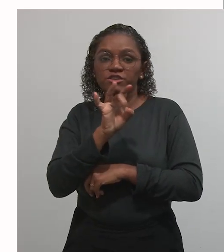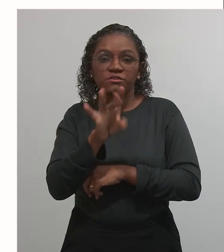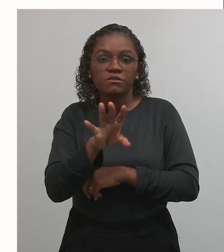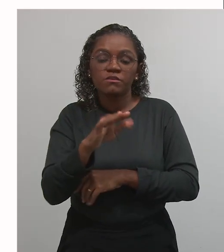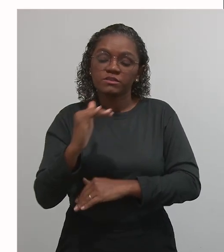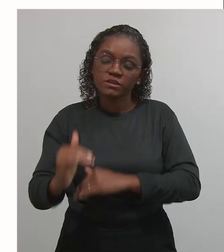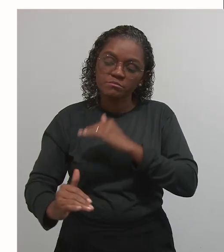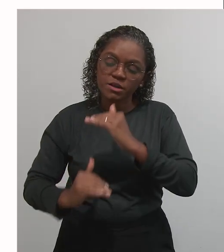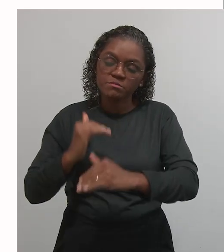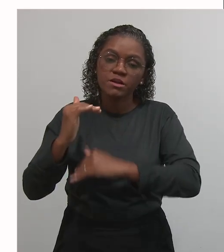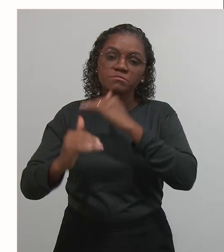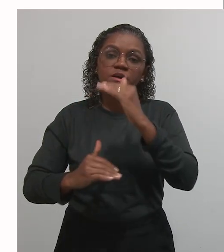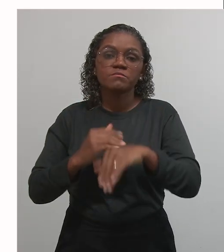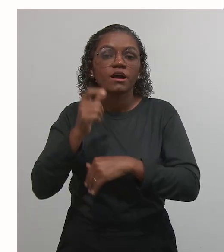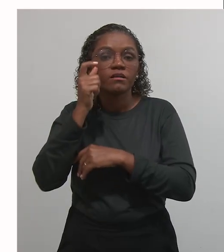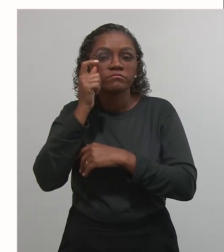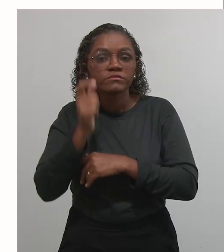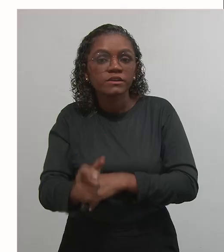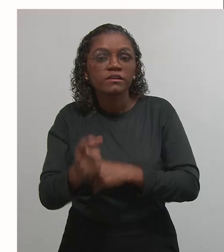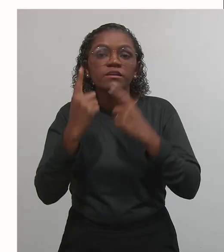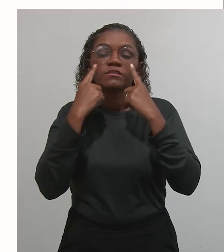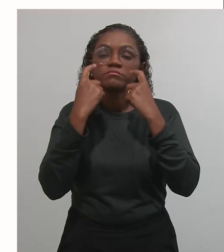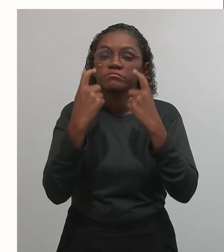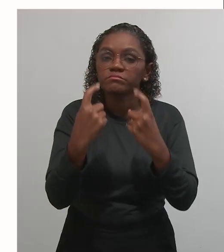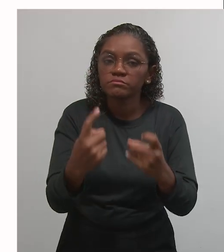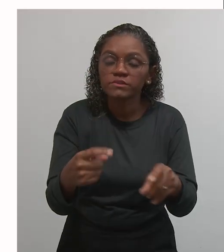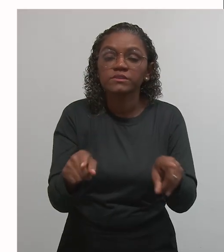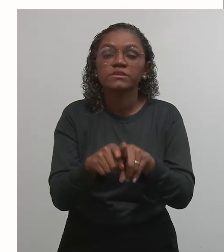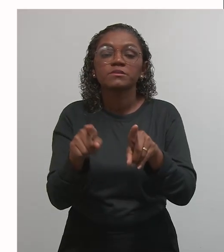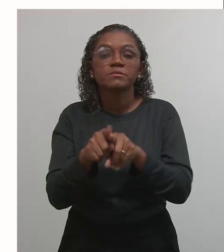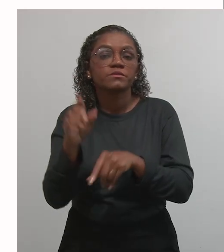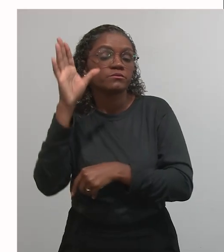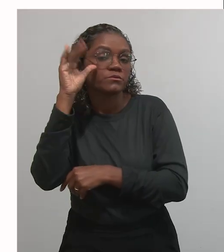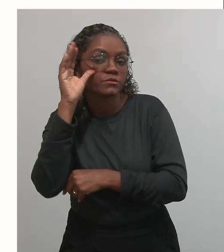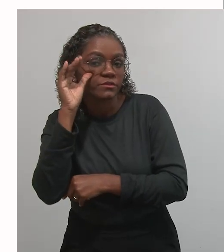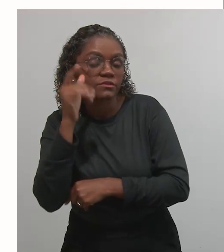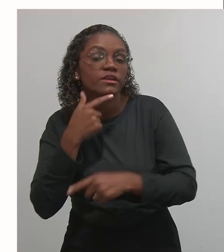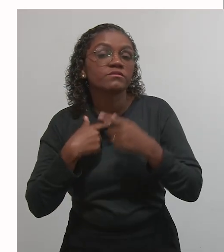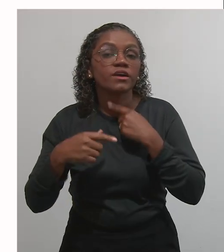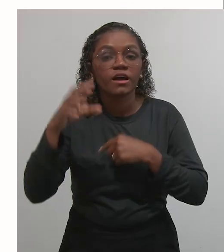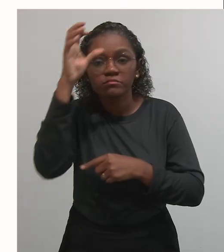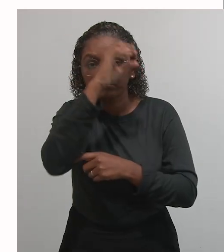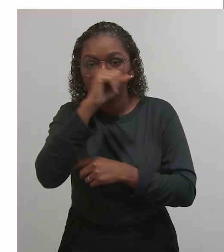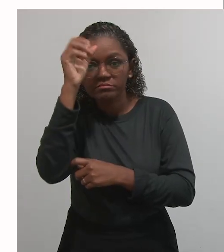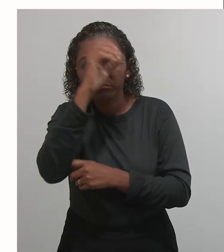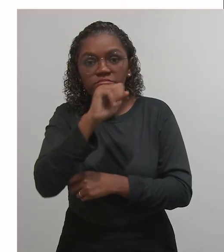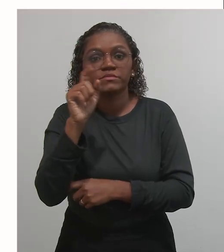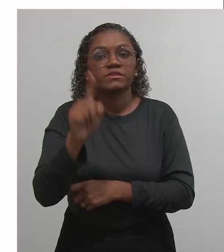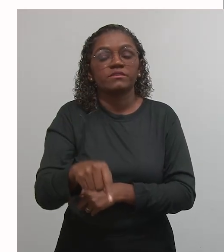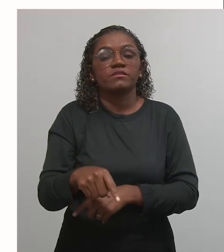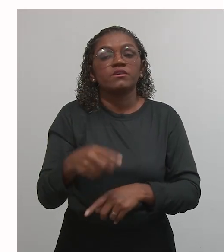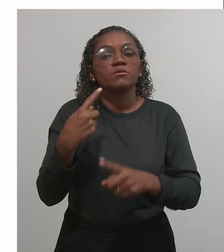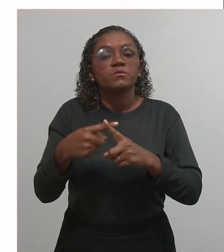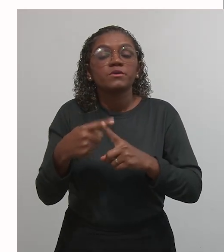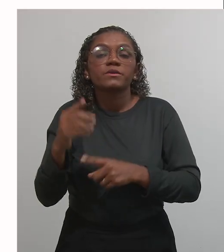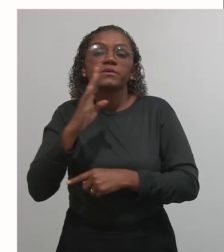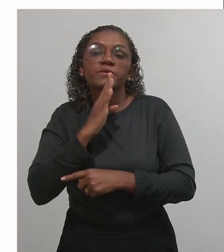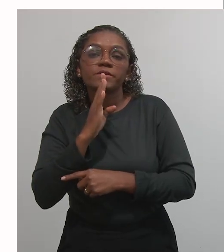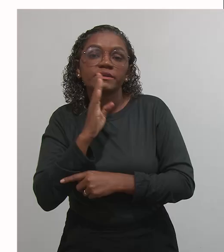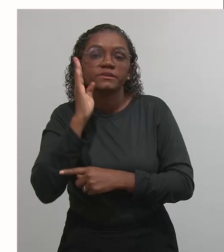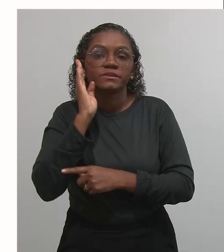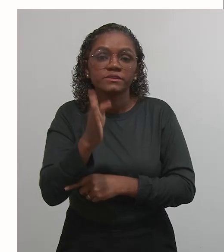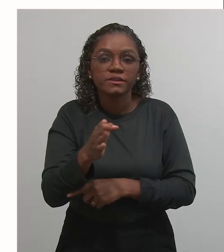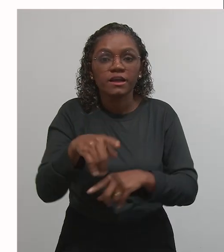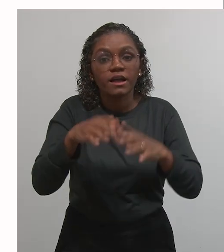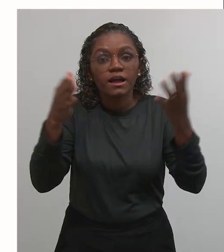a desenvolver o seu interesse e a sua curiosidade. Então, assim, ele já tem esse conhecimento, ele vai